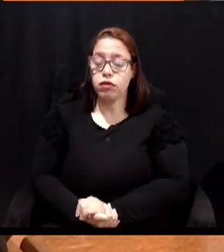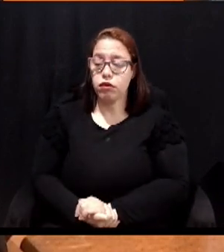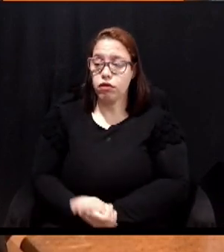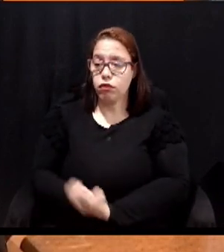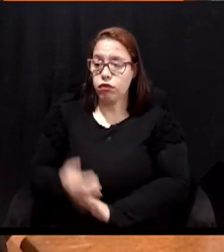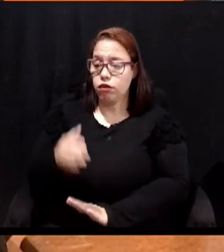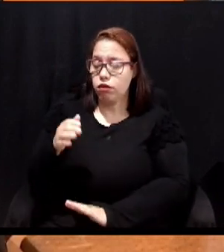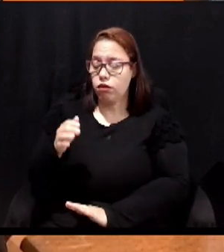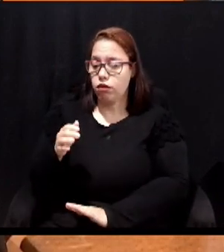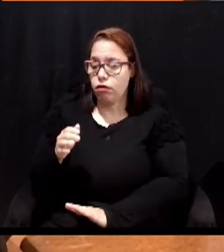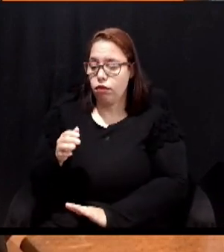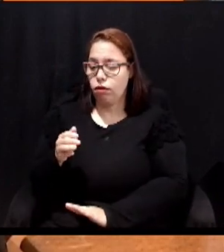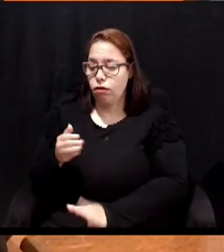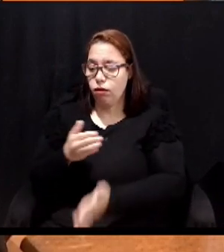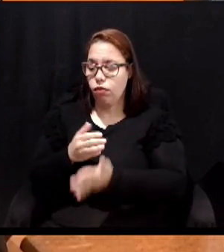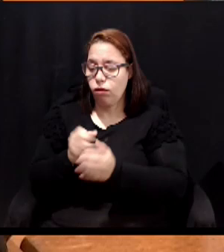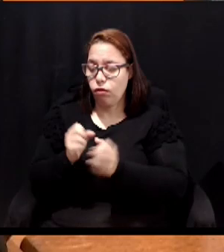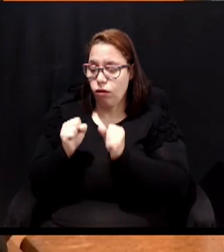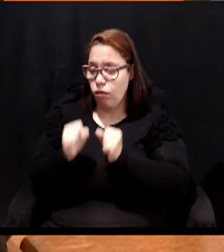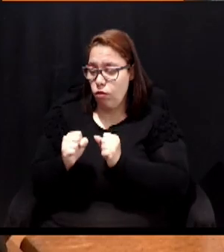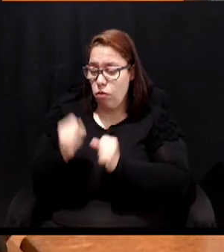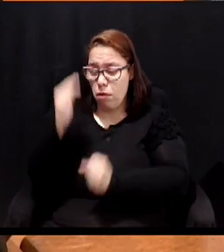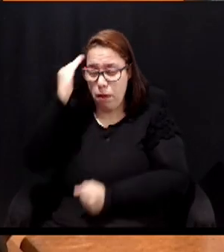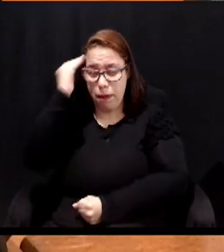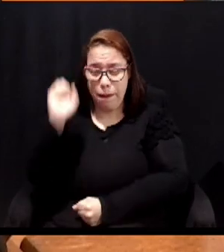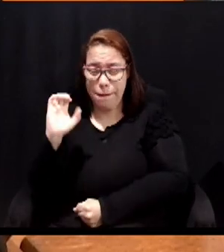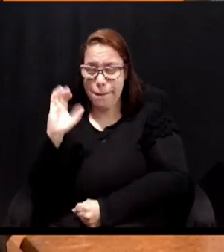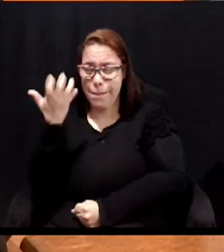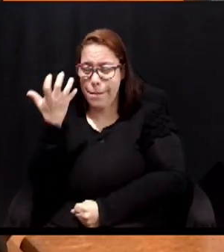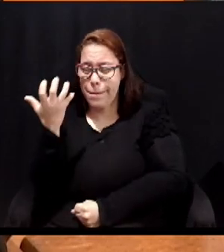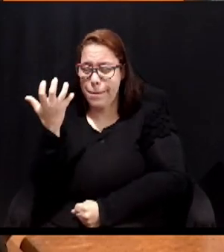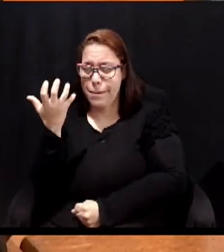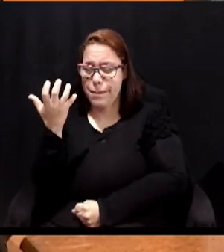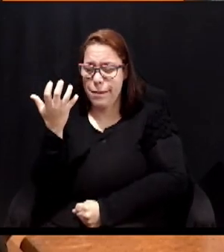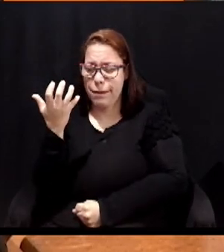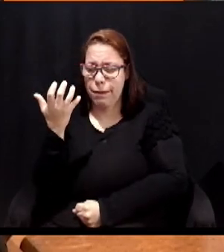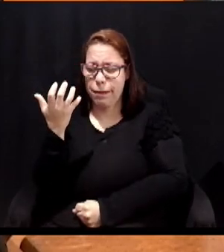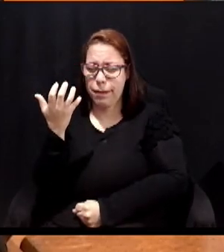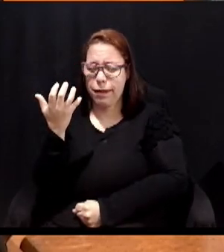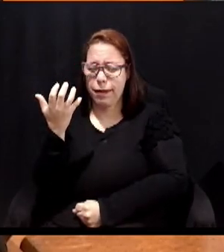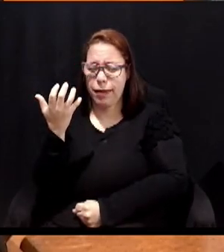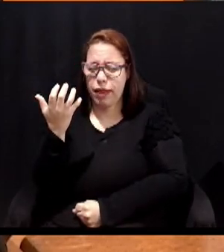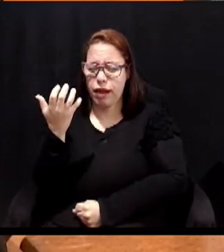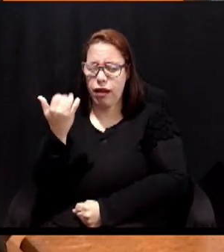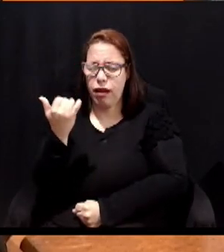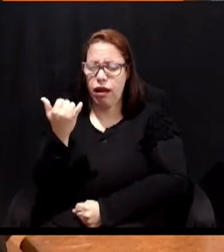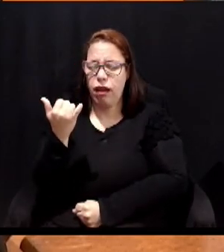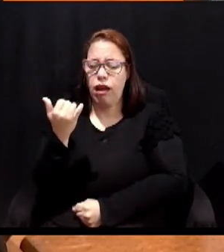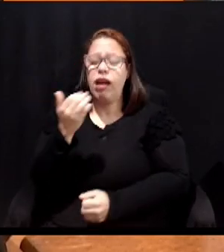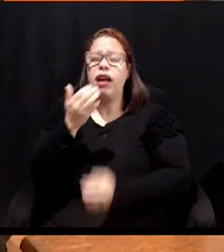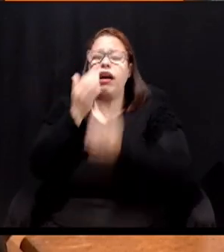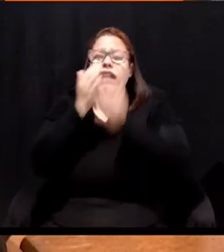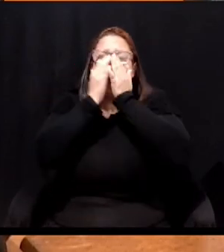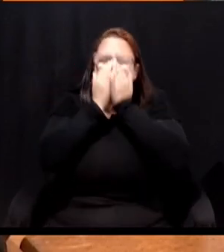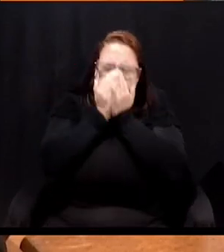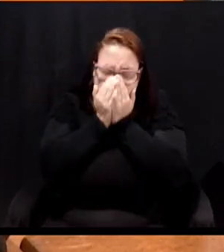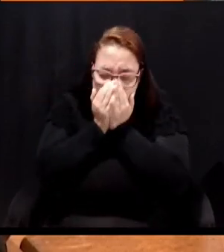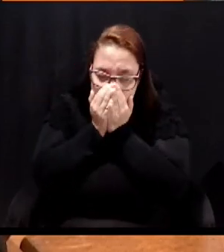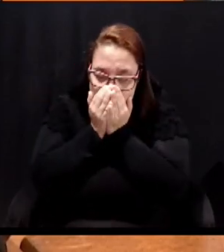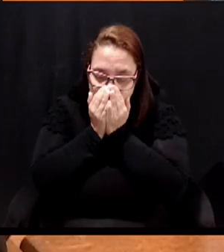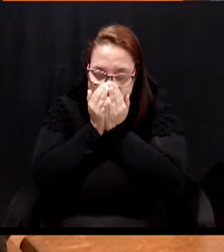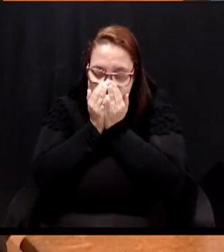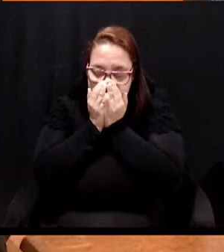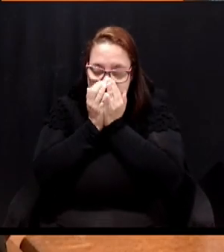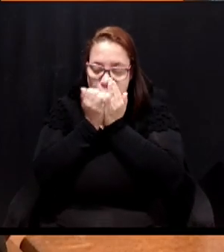nós podermos saber o que está acontecendo, porque muitas vezes não é uma coisa que chega tão à nossa porta, né? Como é aqui